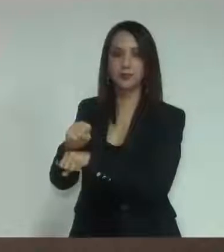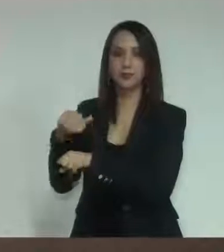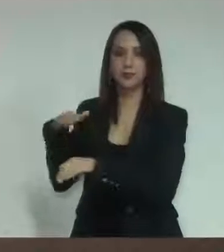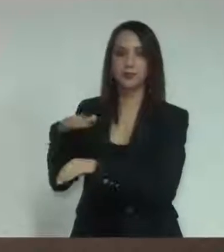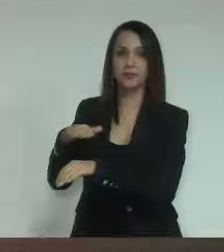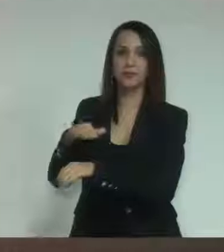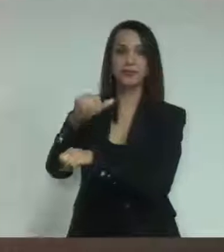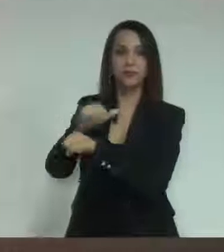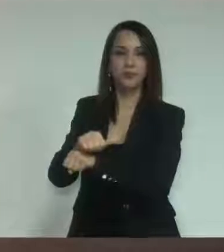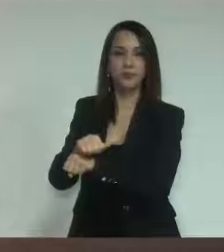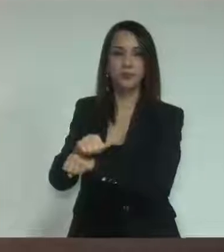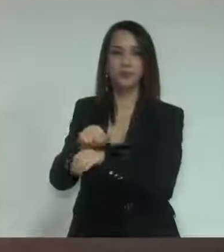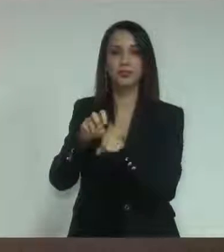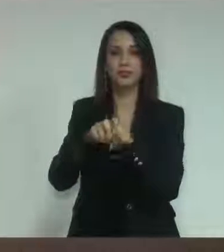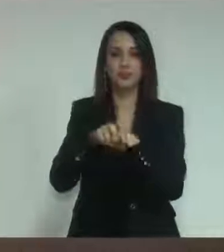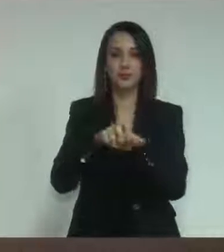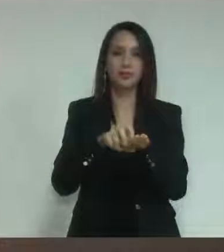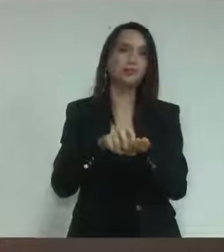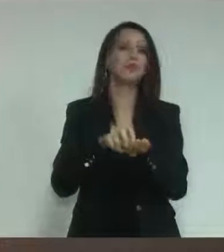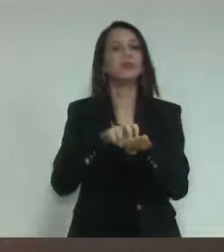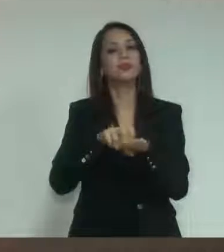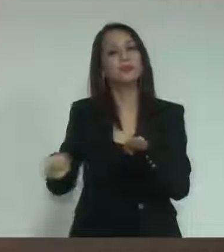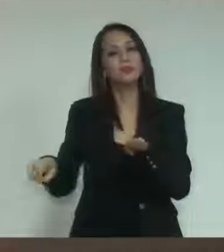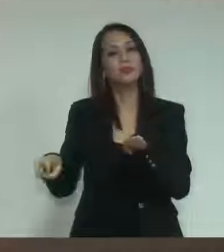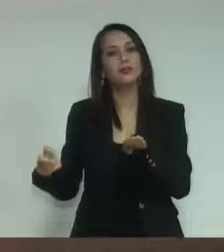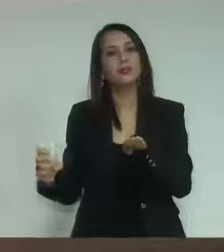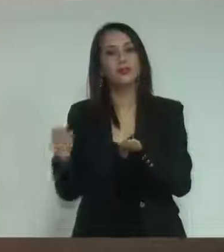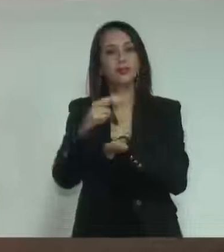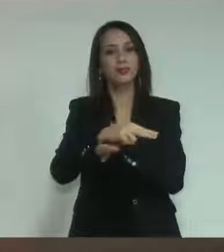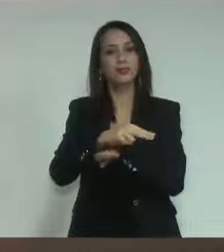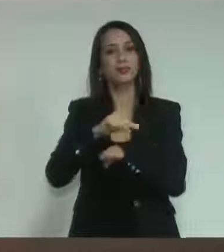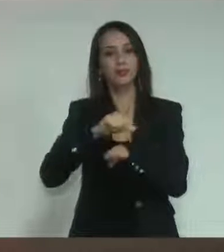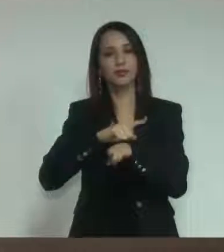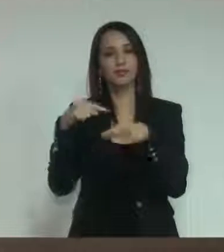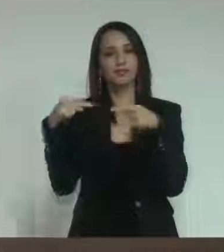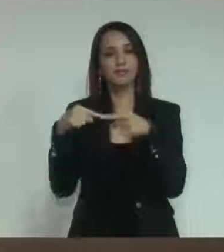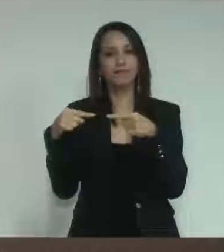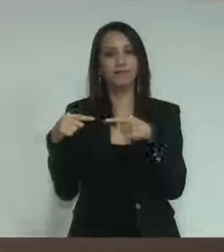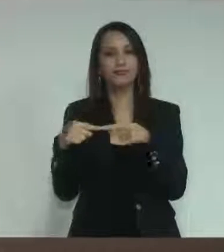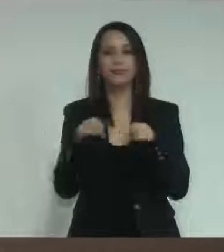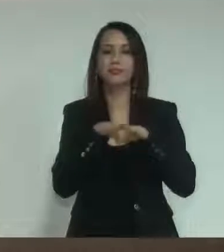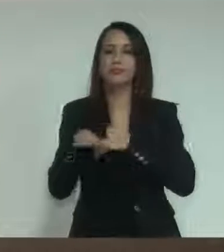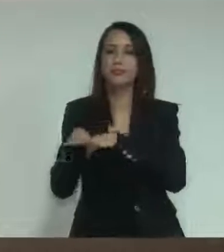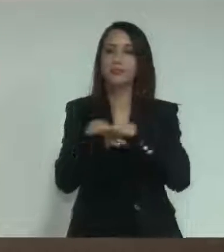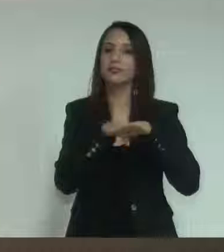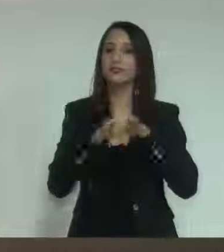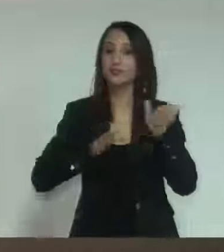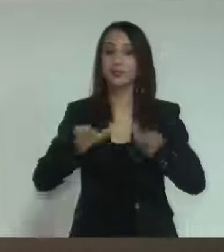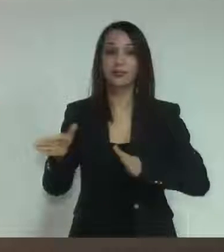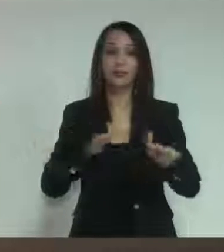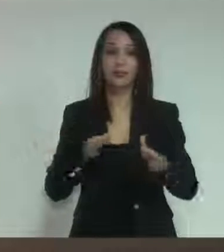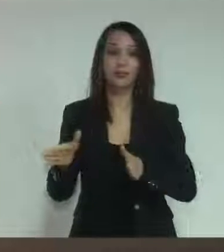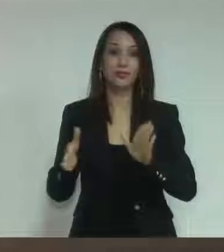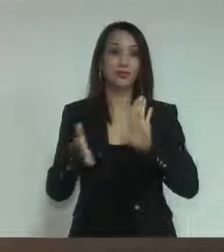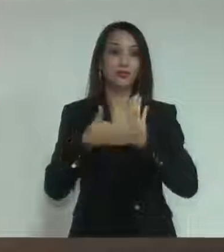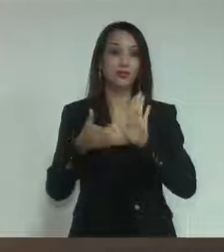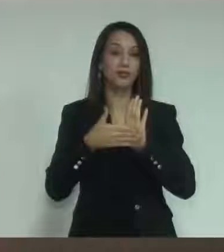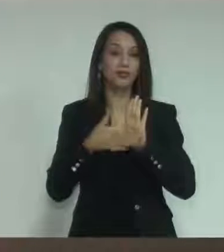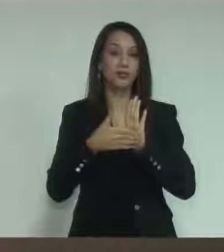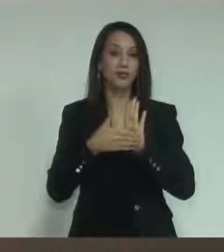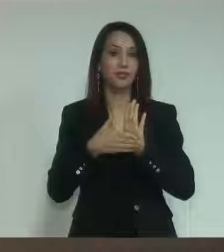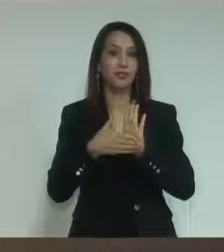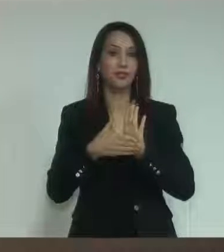Entenda-se local de embarque e desembarque, estando em conformidade com os padrões e critérios de acessibilidade previstos na